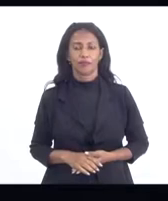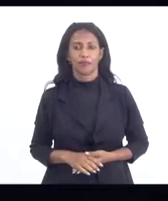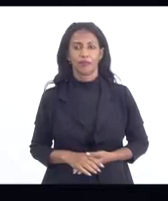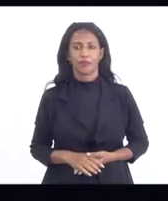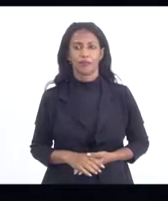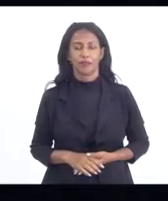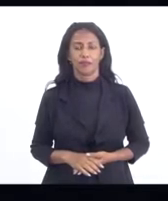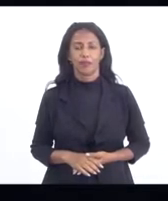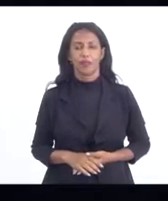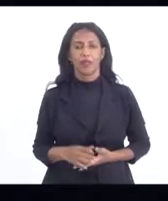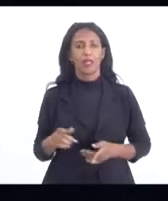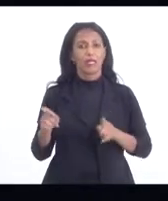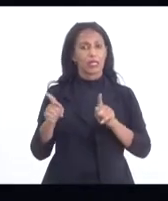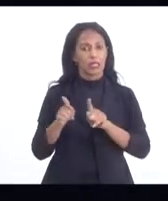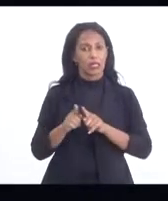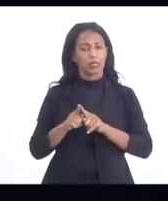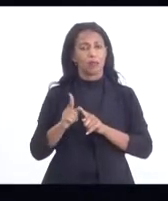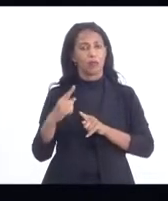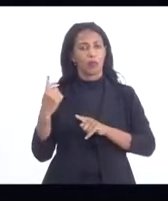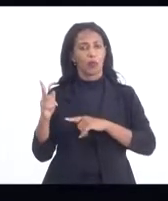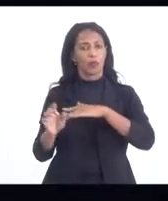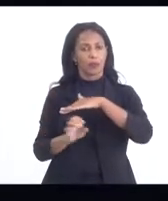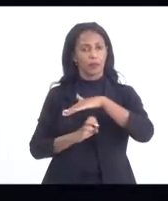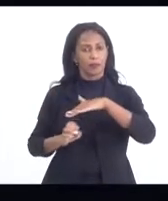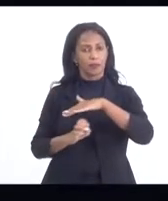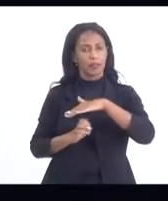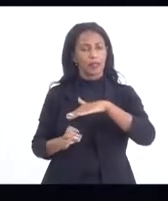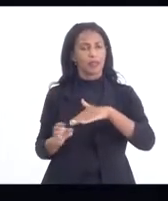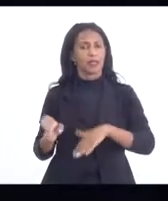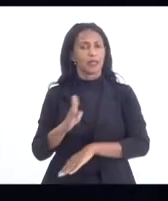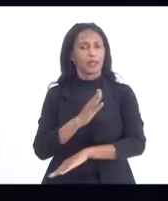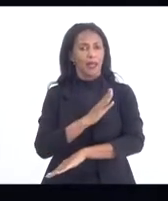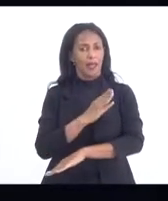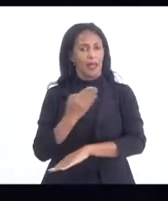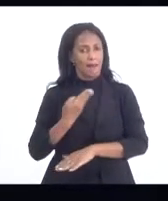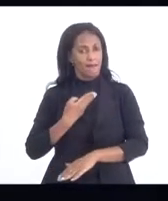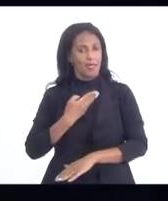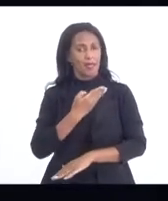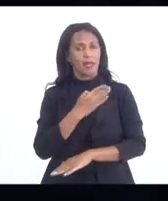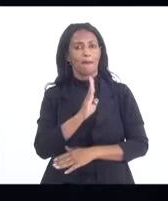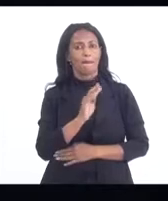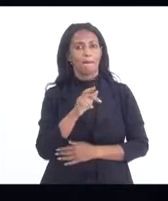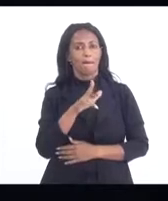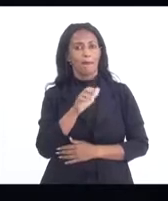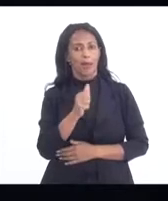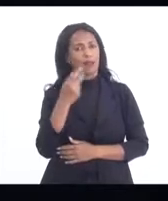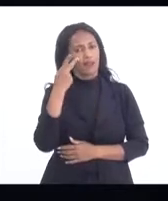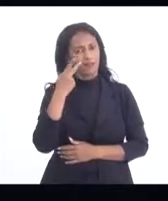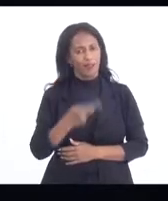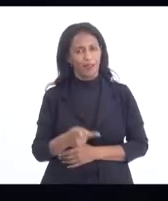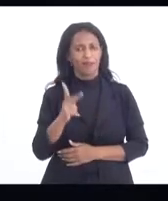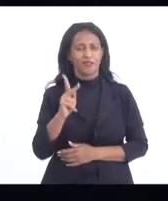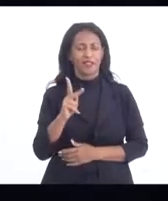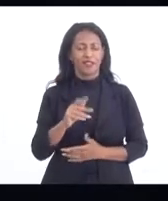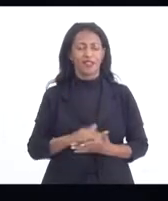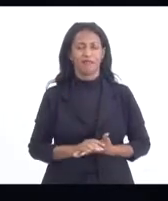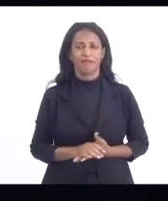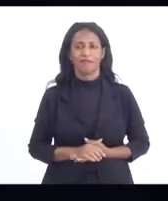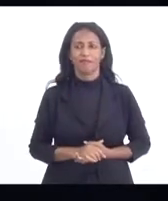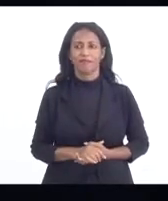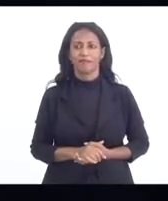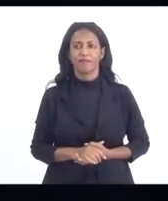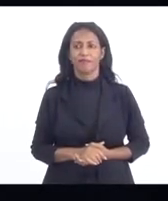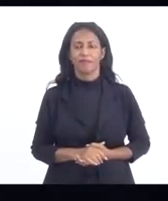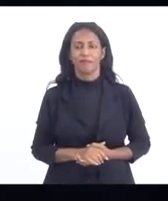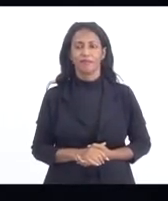também o Conspinor também está aqui, né, da minha amiga Branca aqui, todos aqui presentes, vai me visitar, aguardo sua visita.